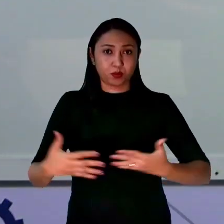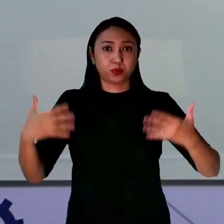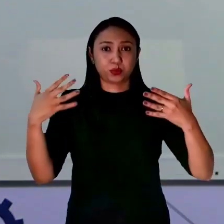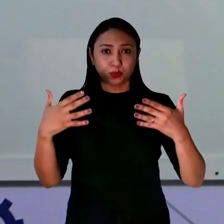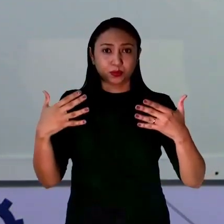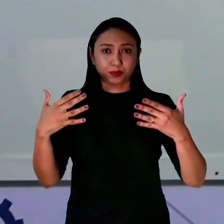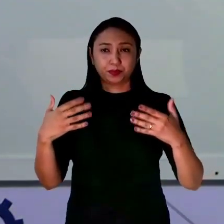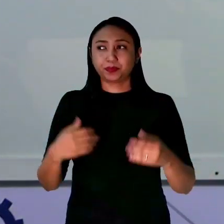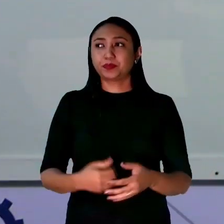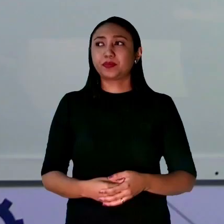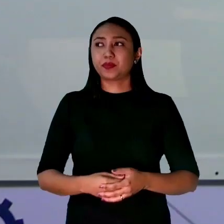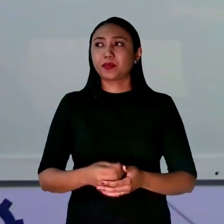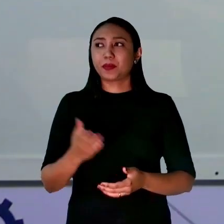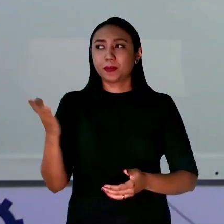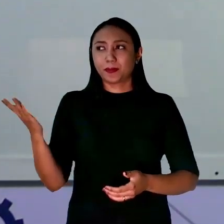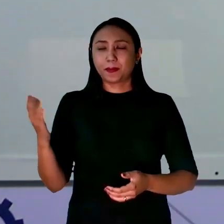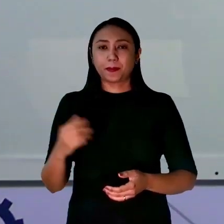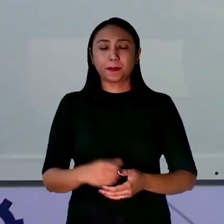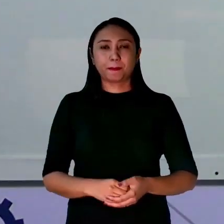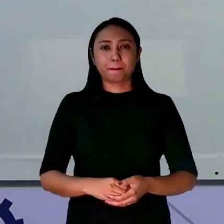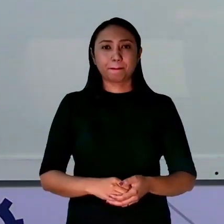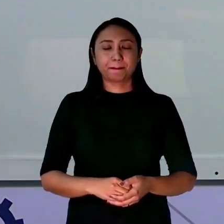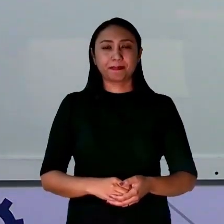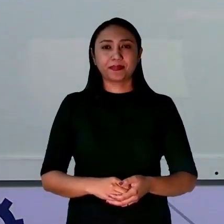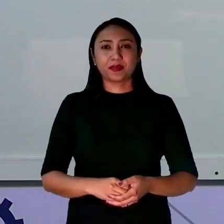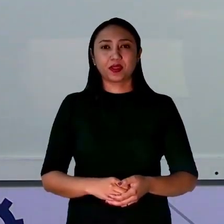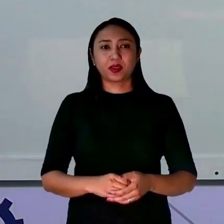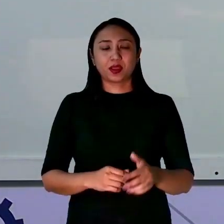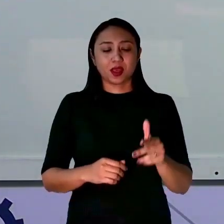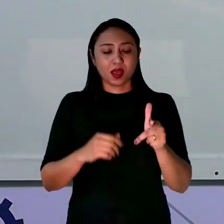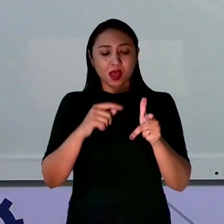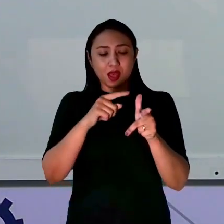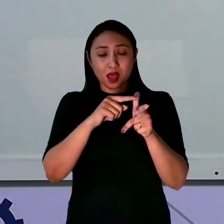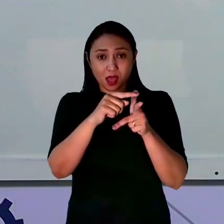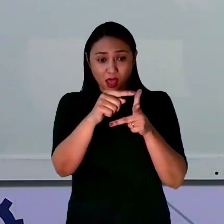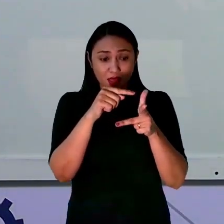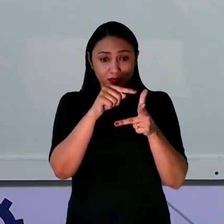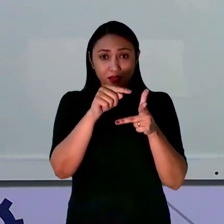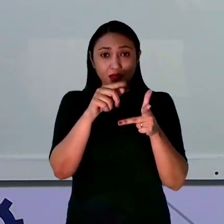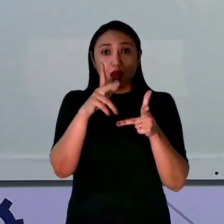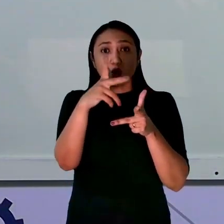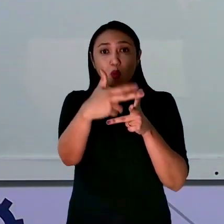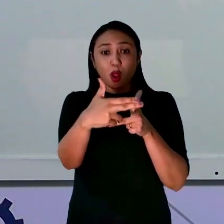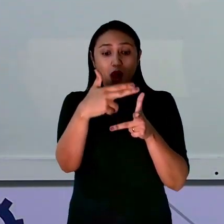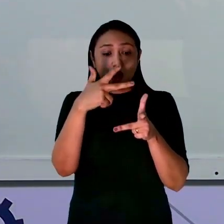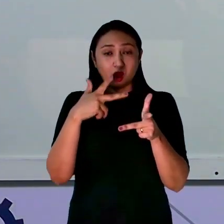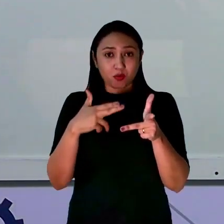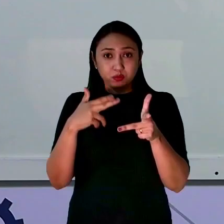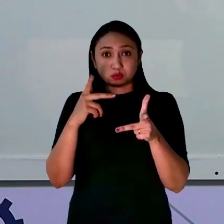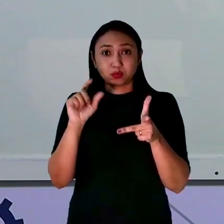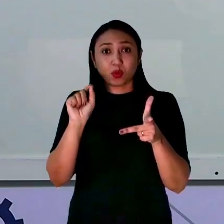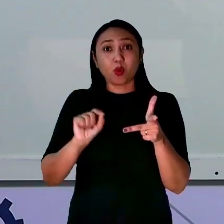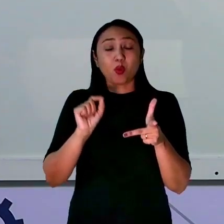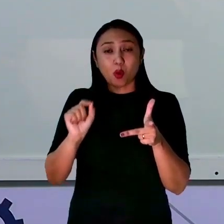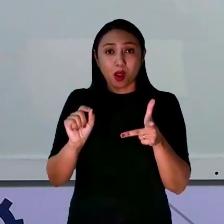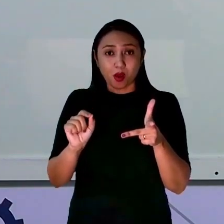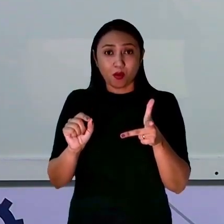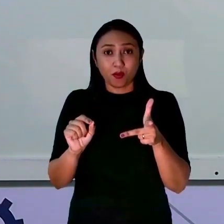O sentido da força magnética ele é igual ao outro. O sentido da força é dado